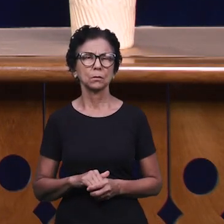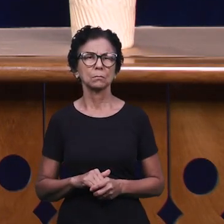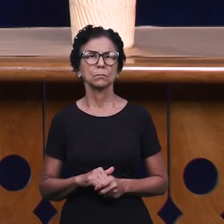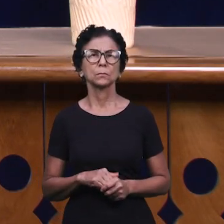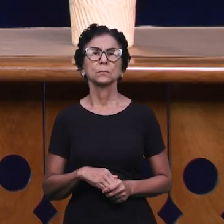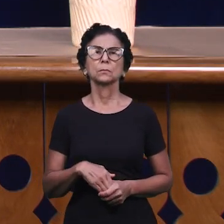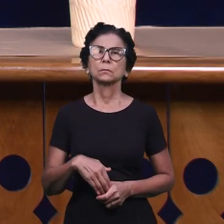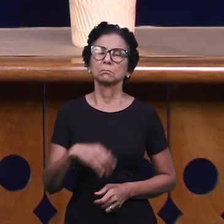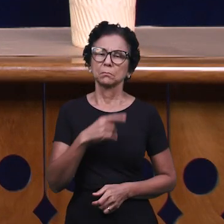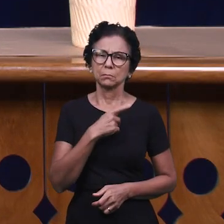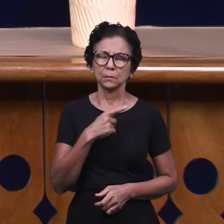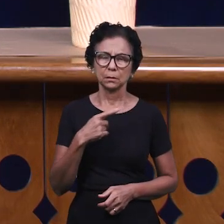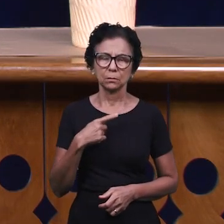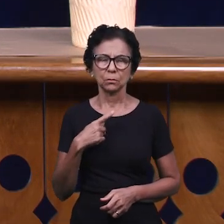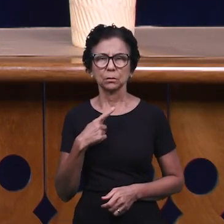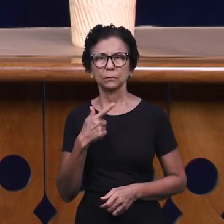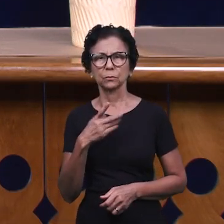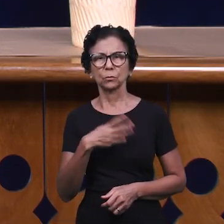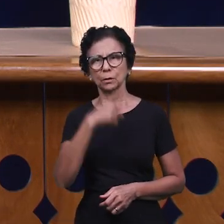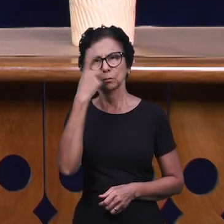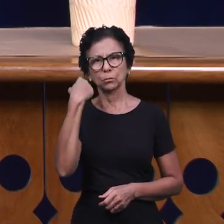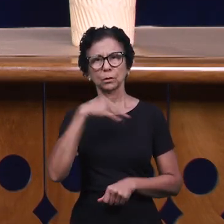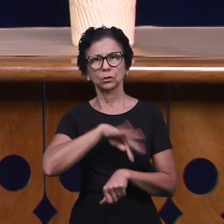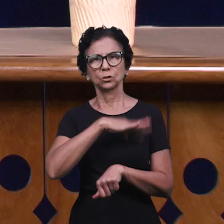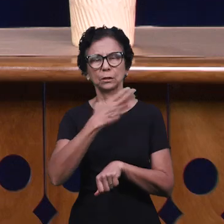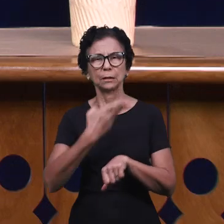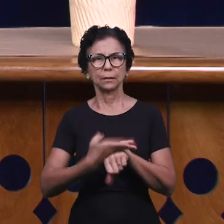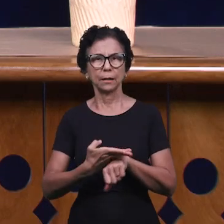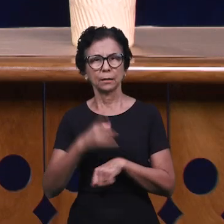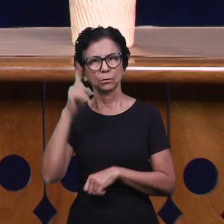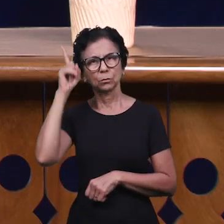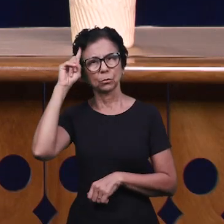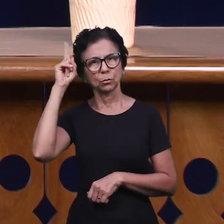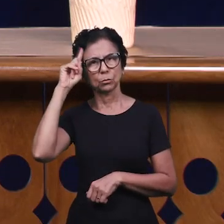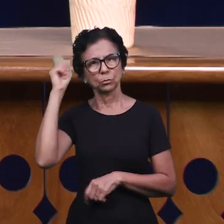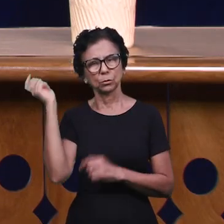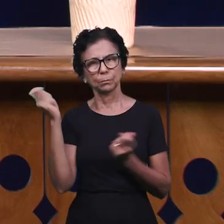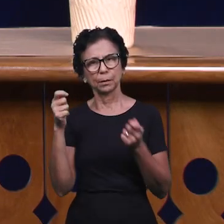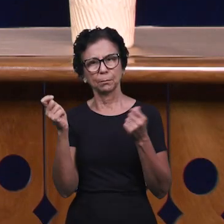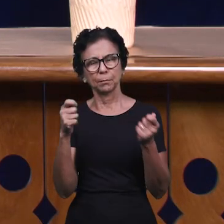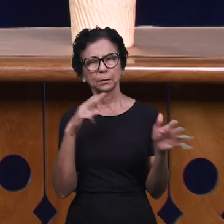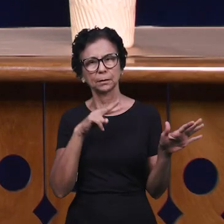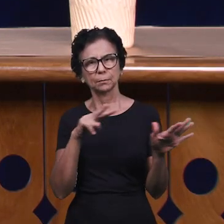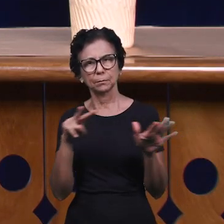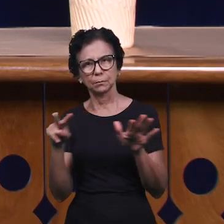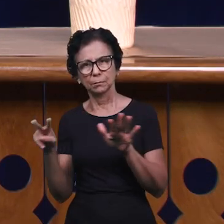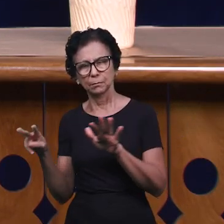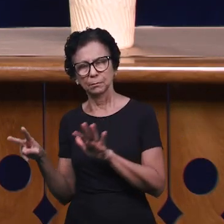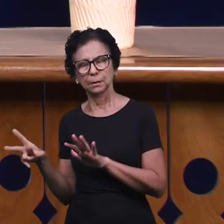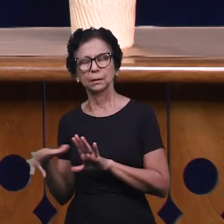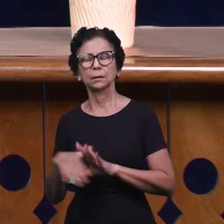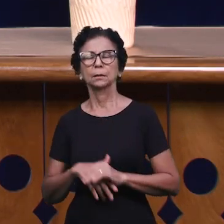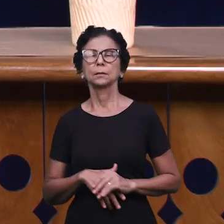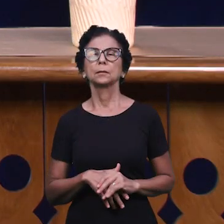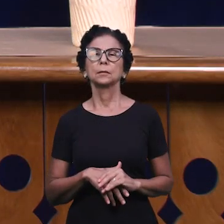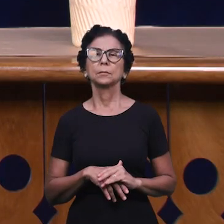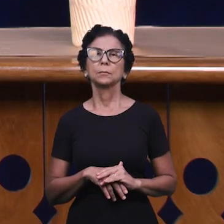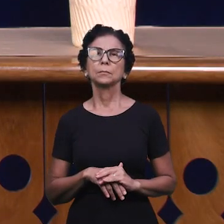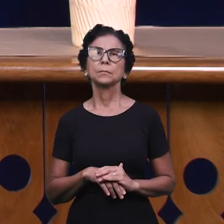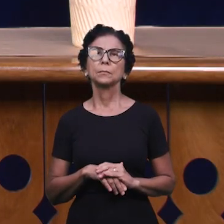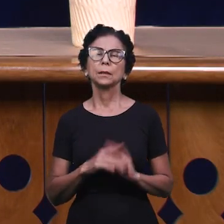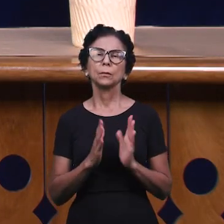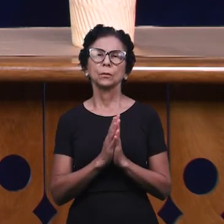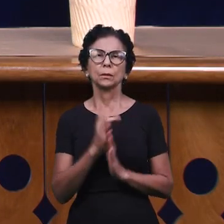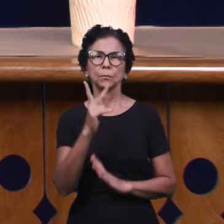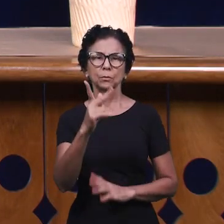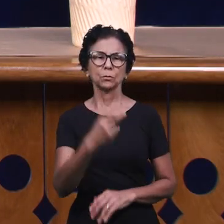temos pastores 24 horas por dia, todos os dias da semana, apostos para te atender,